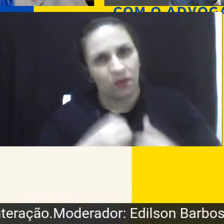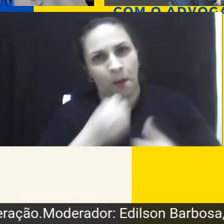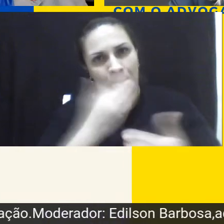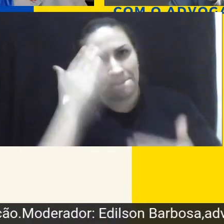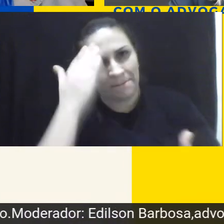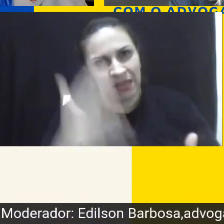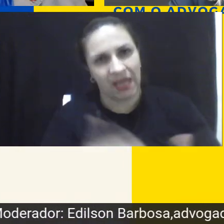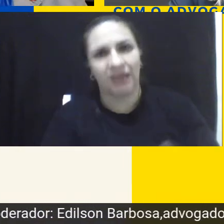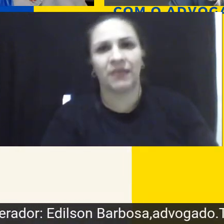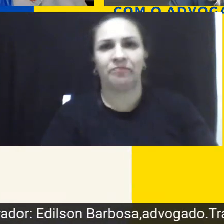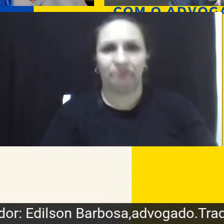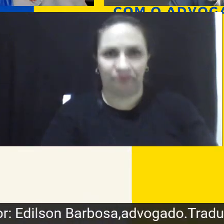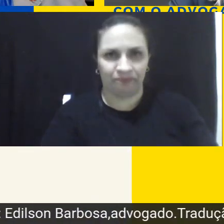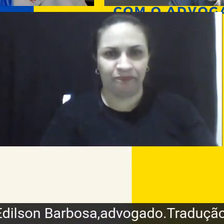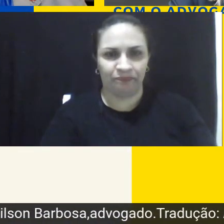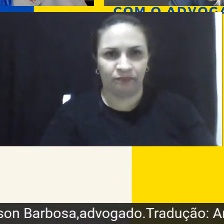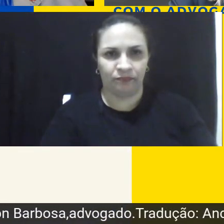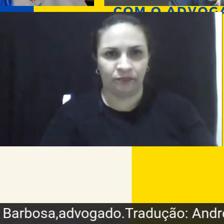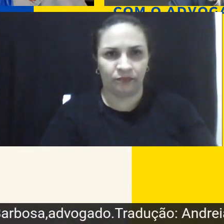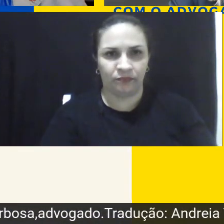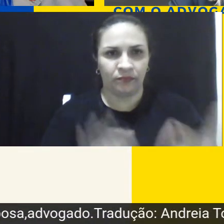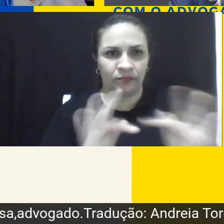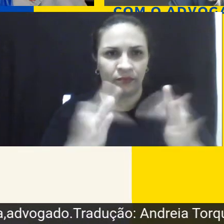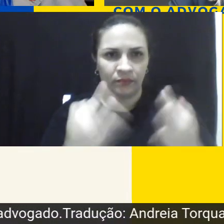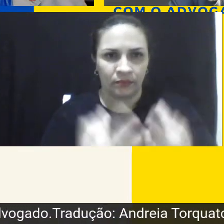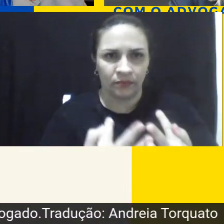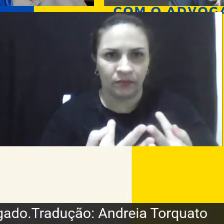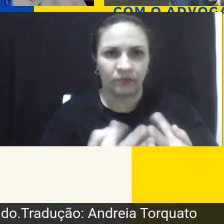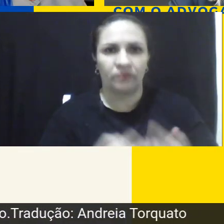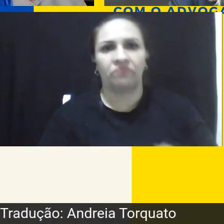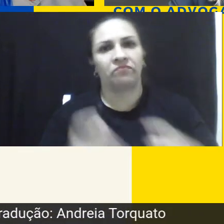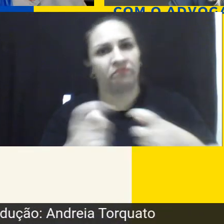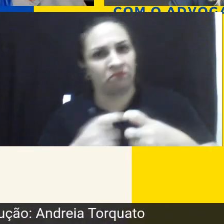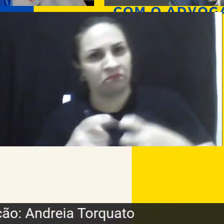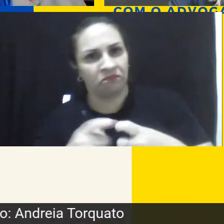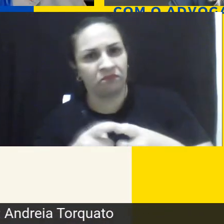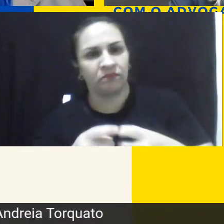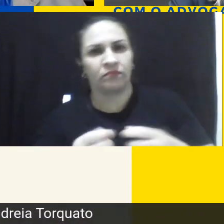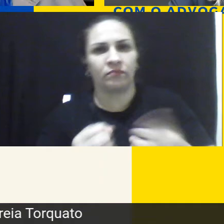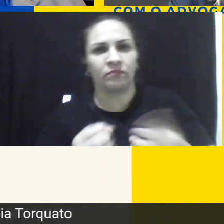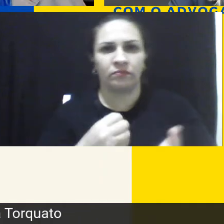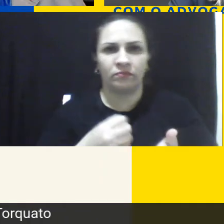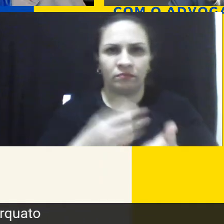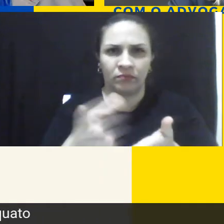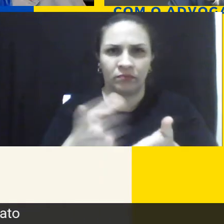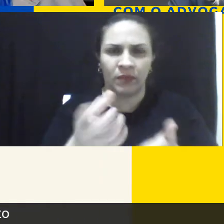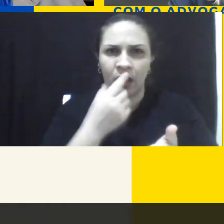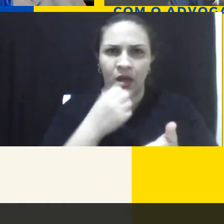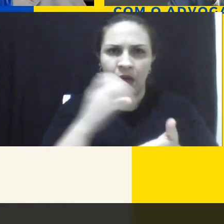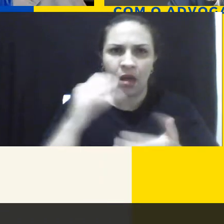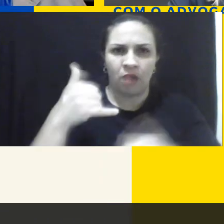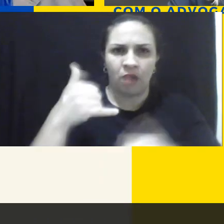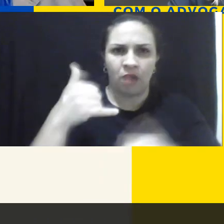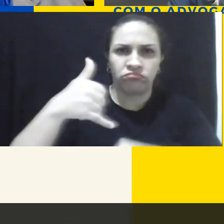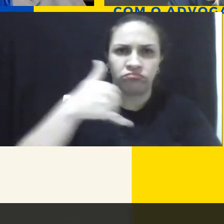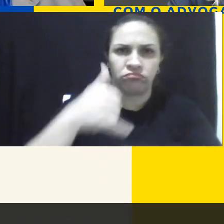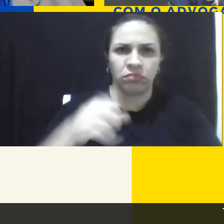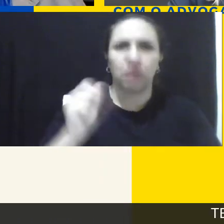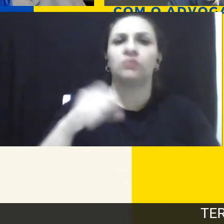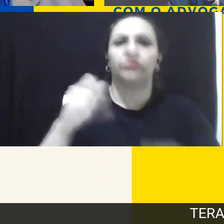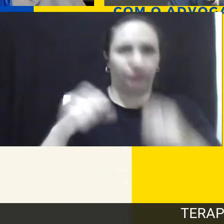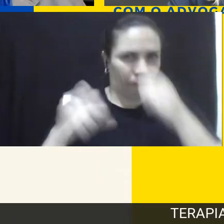Vocês têm famílias aí, os médicos receituam a cannabis? Sim, tem